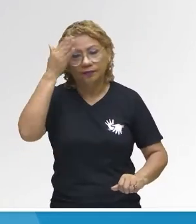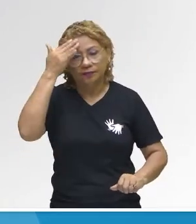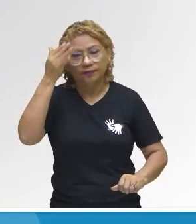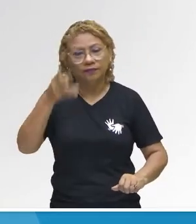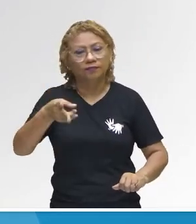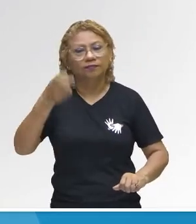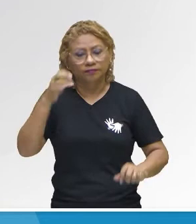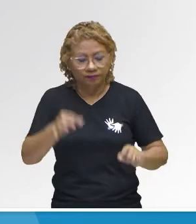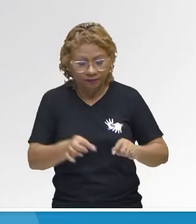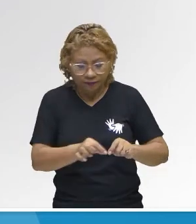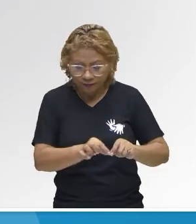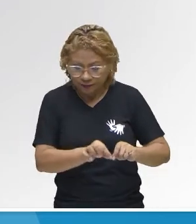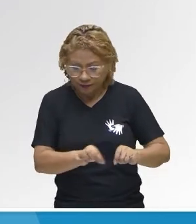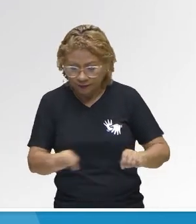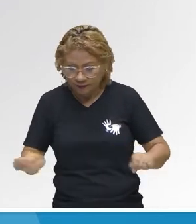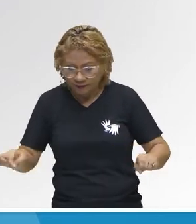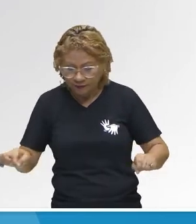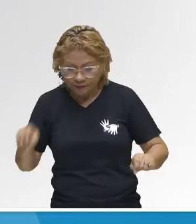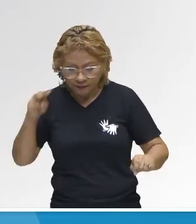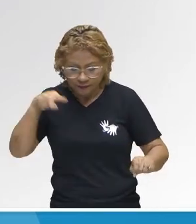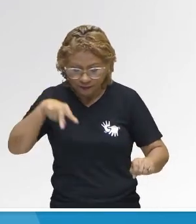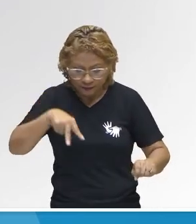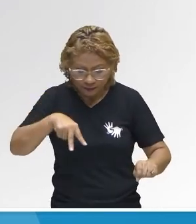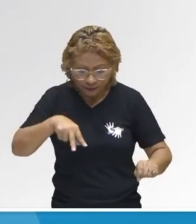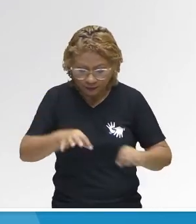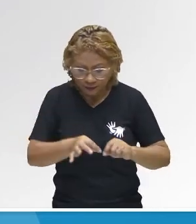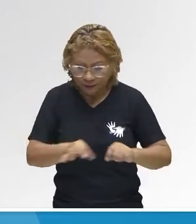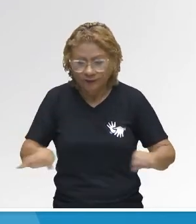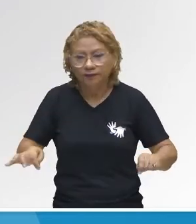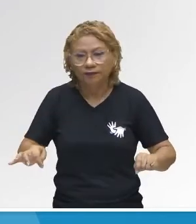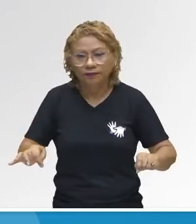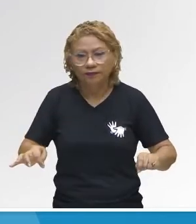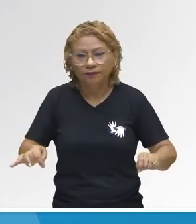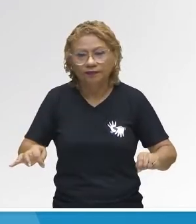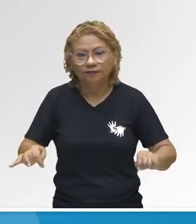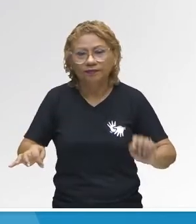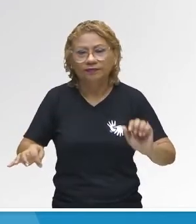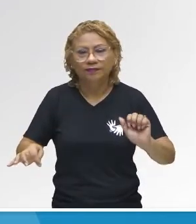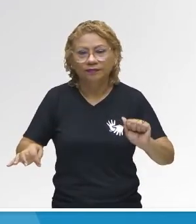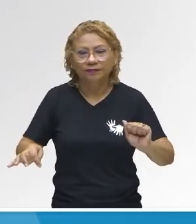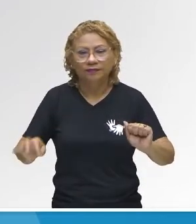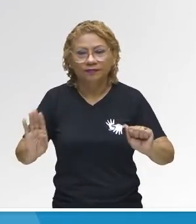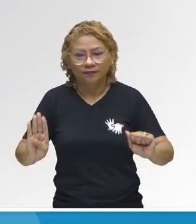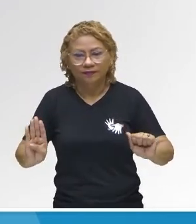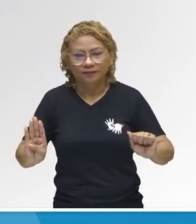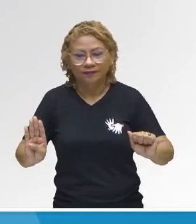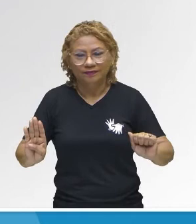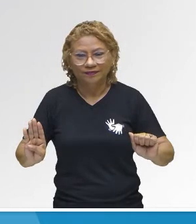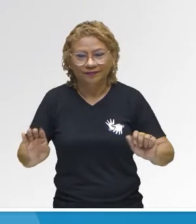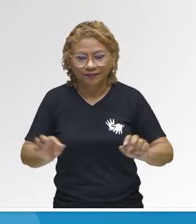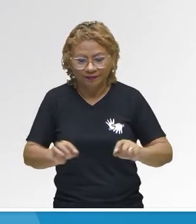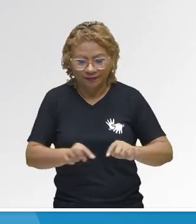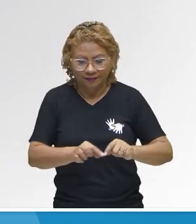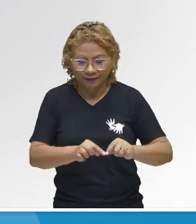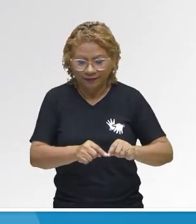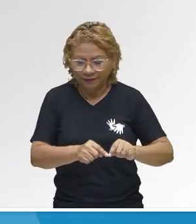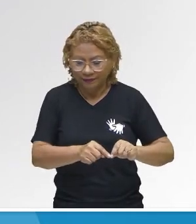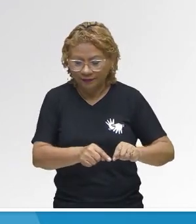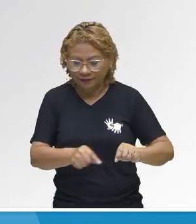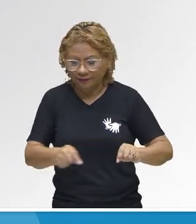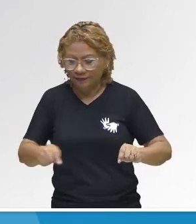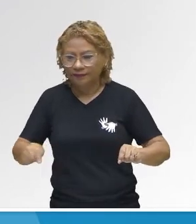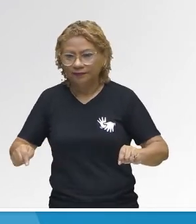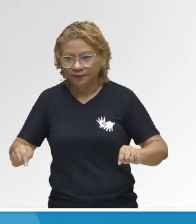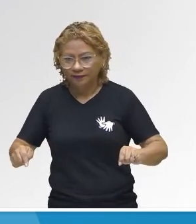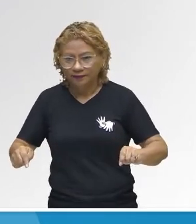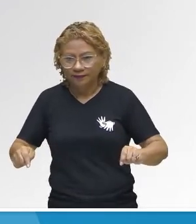pessoal. Esse segmento de reta AB, A1, B1, que ele se referiu aí.